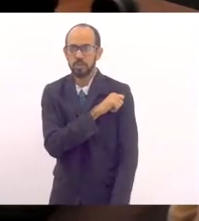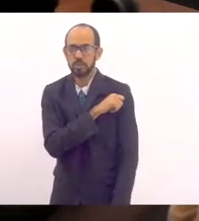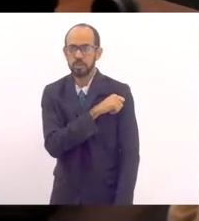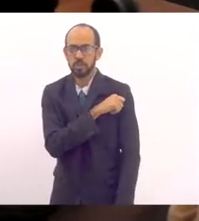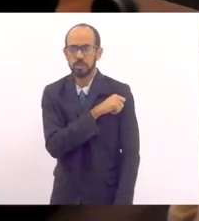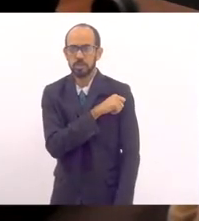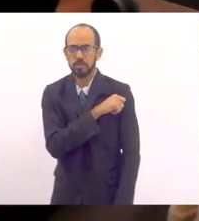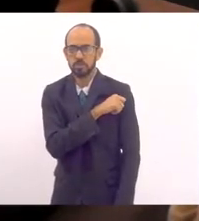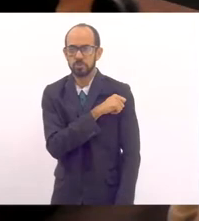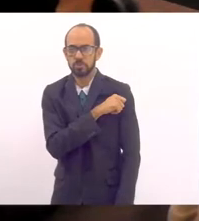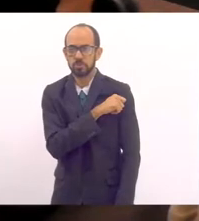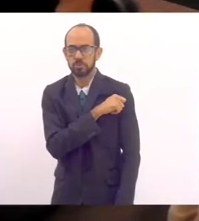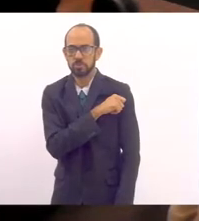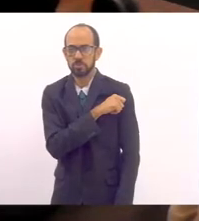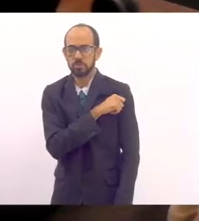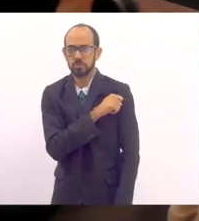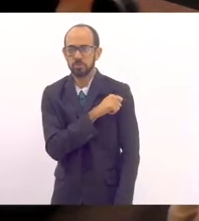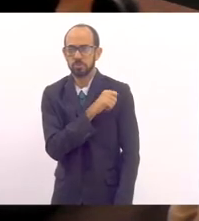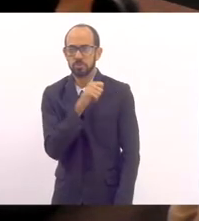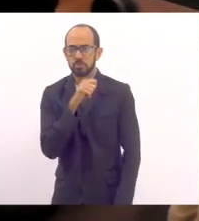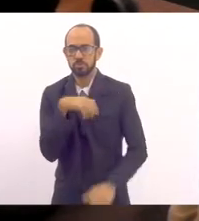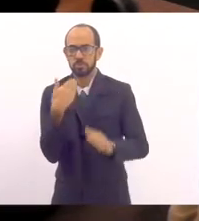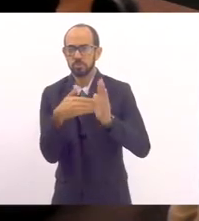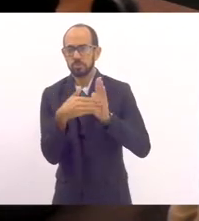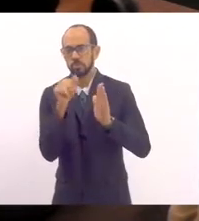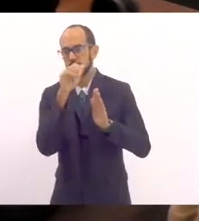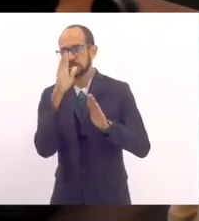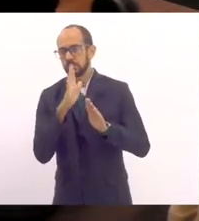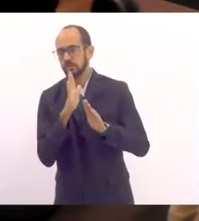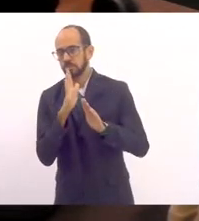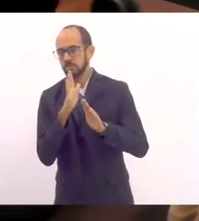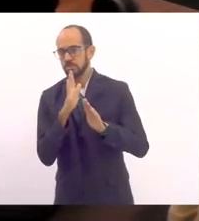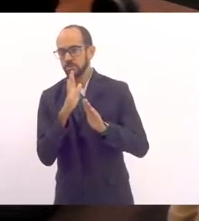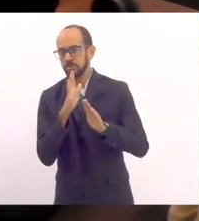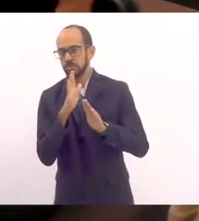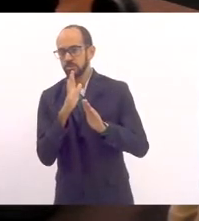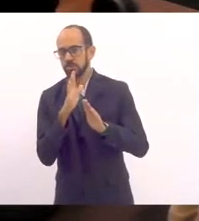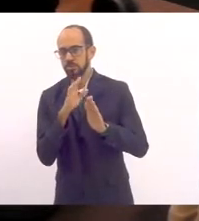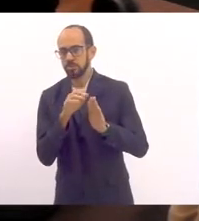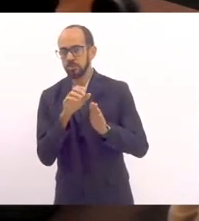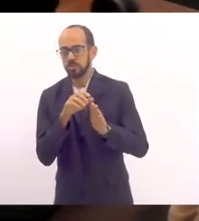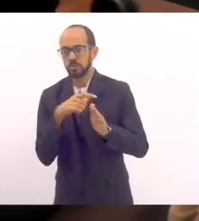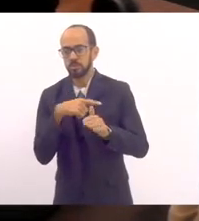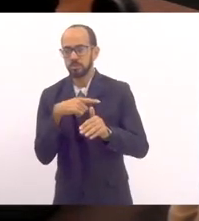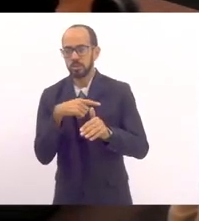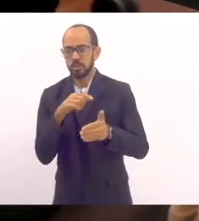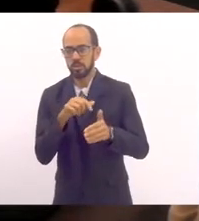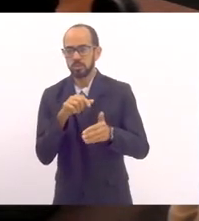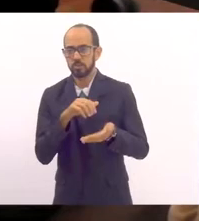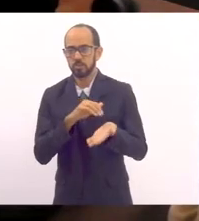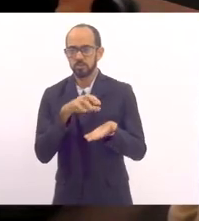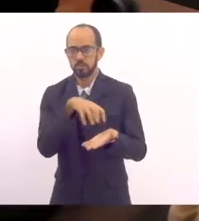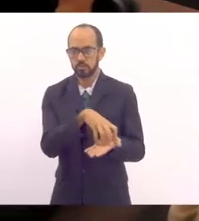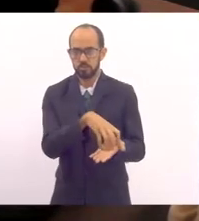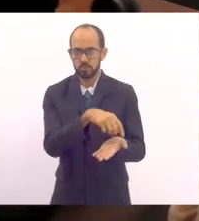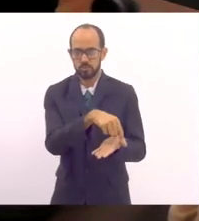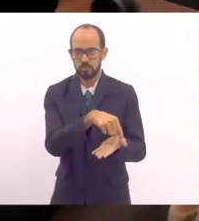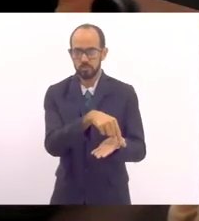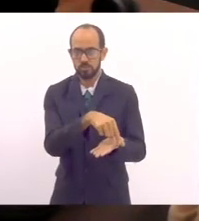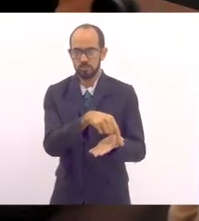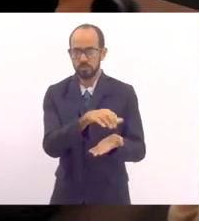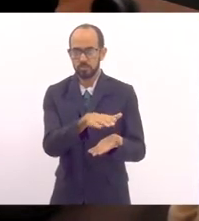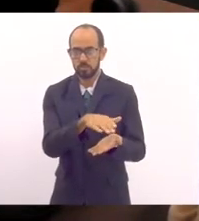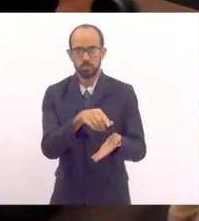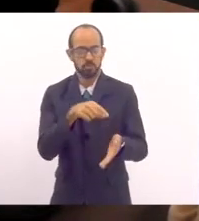mas ela tem a Turis Rio como seu órgão delegado, e para que isso, mas não é